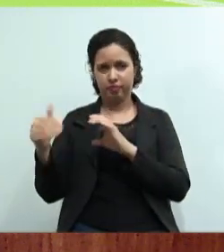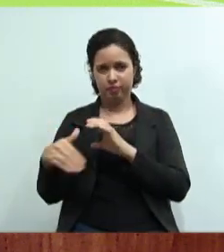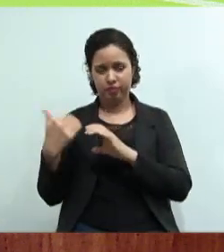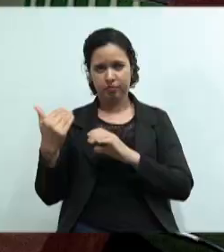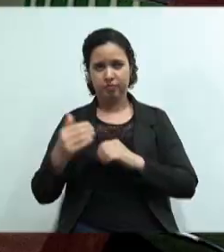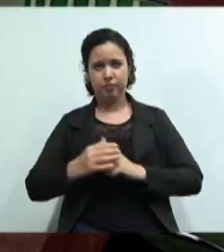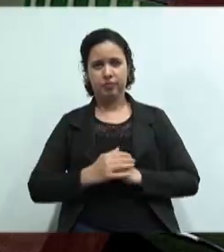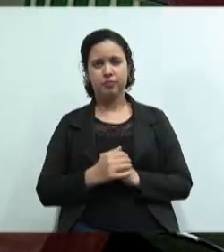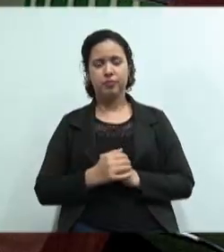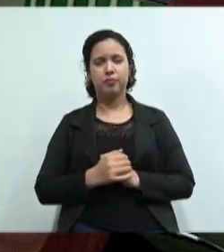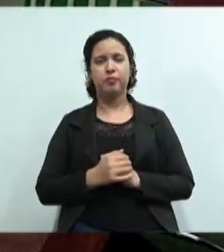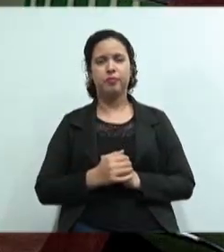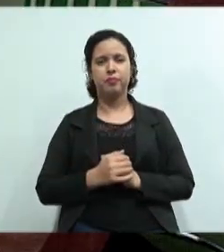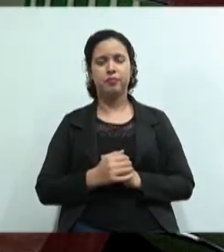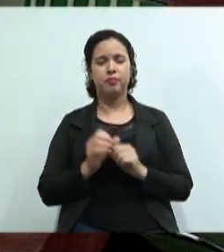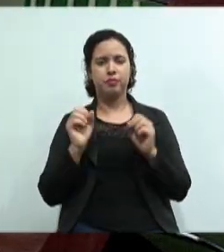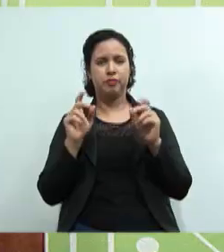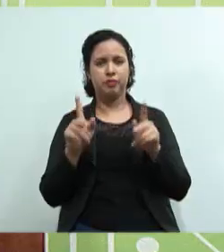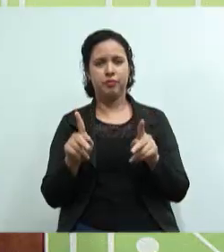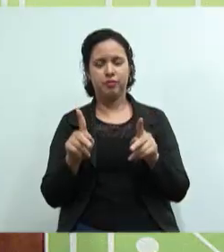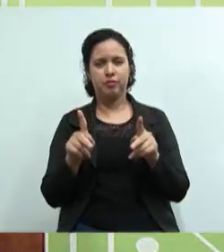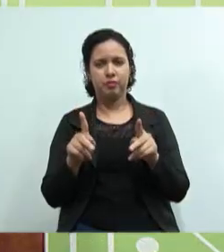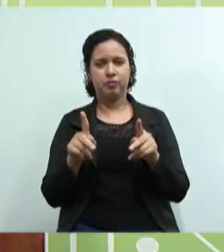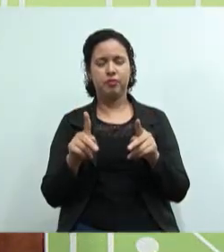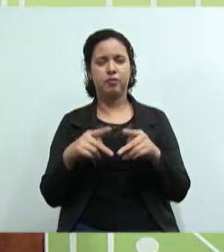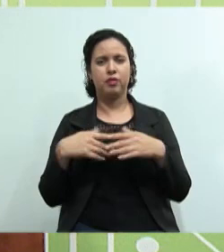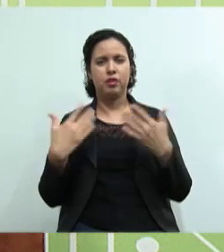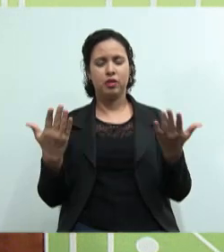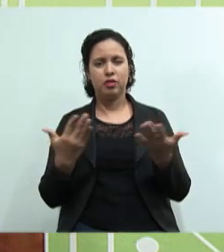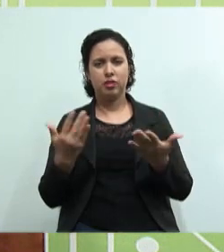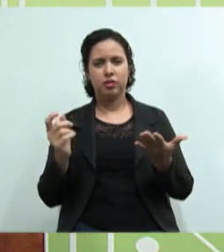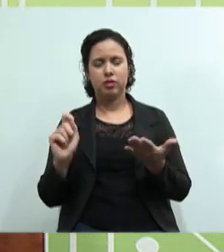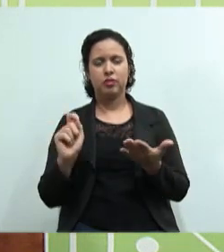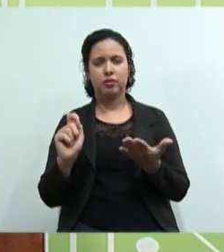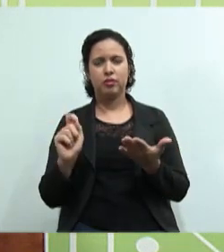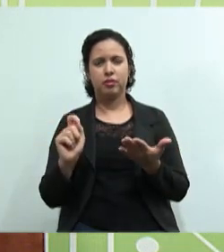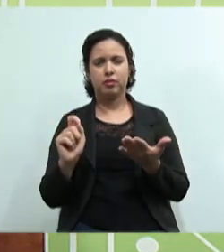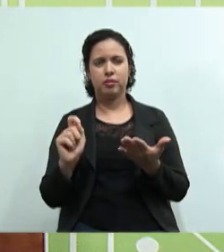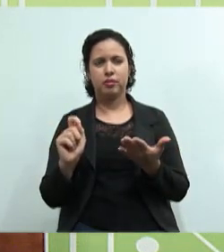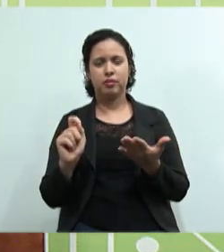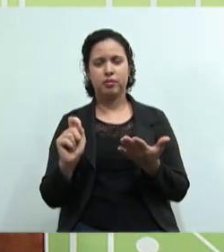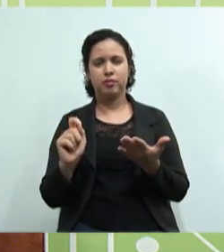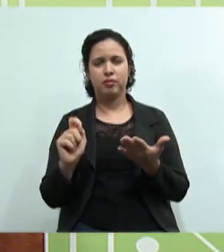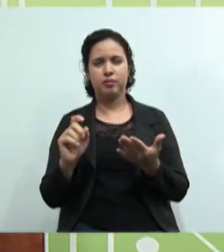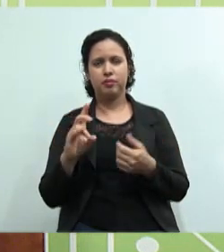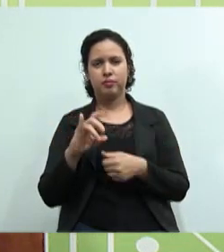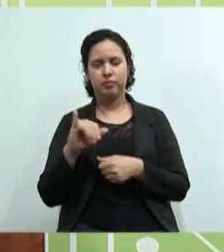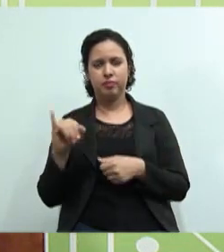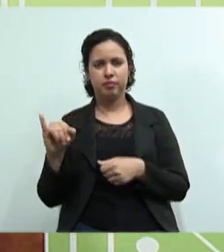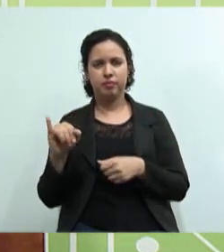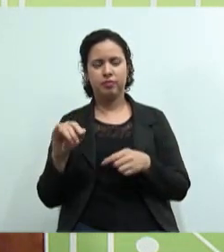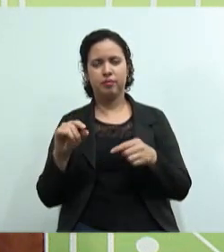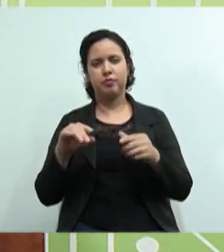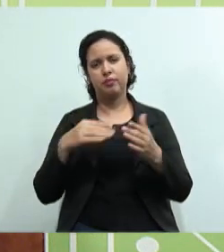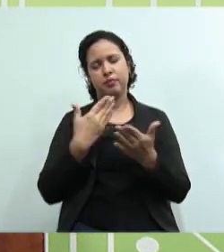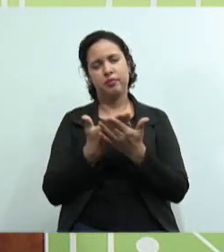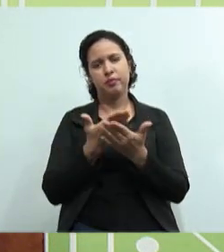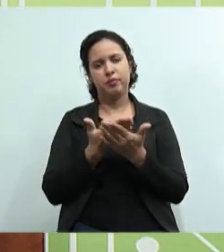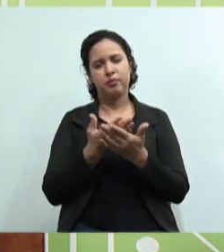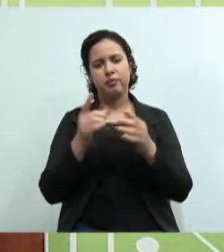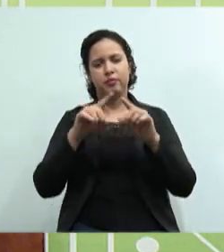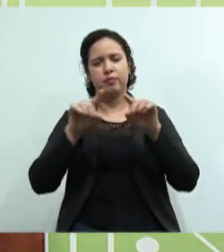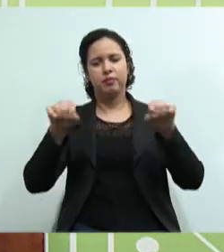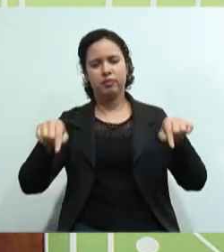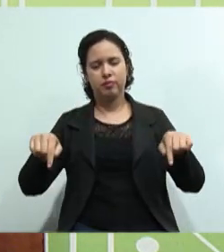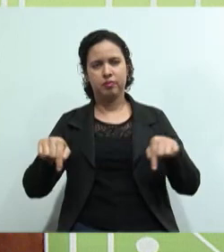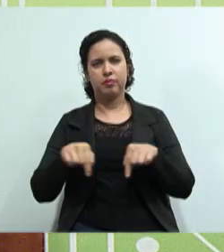vocês. Ok, meninos. Então, nós vamos agora para a nossa atividade de sala. Então, nós